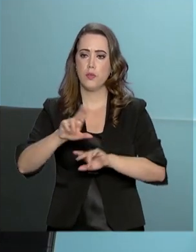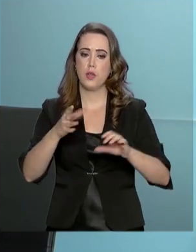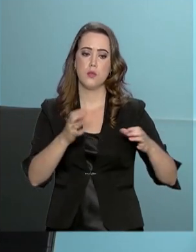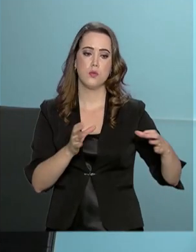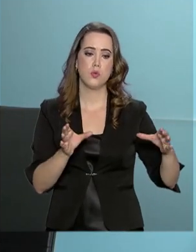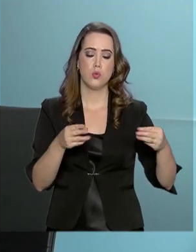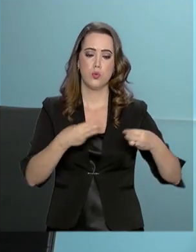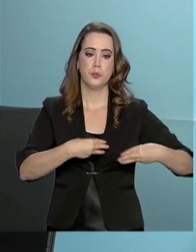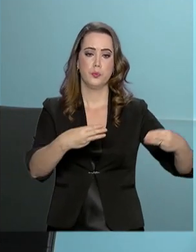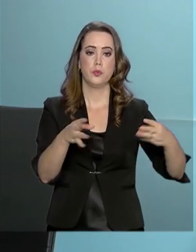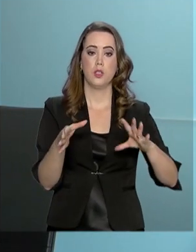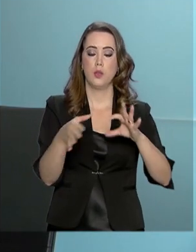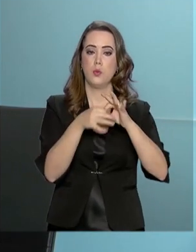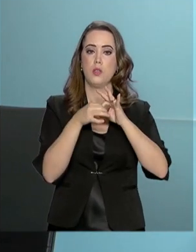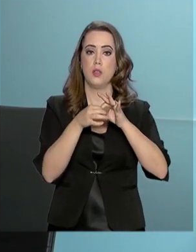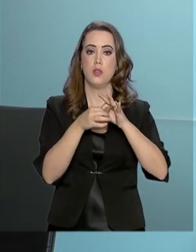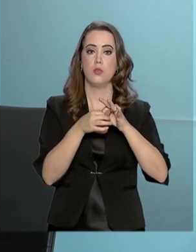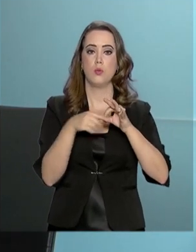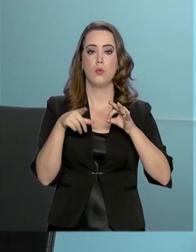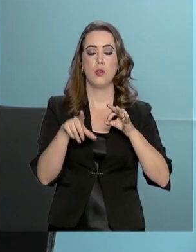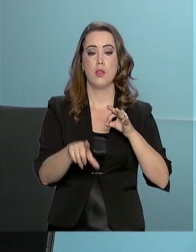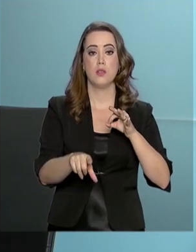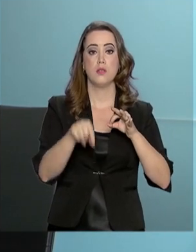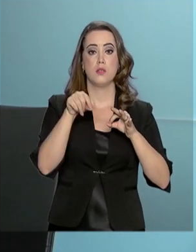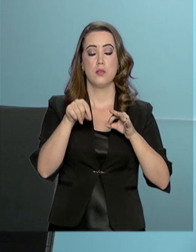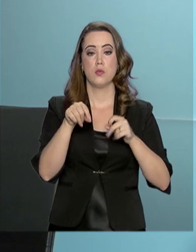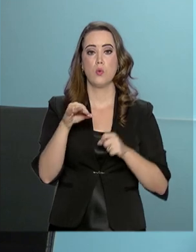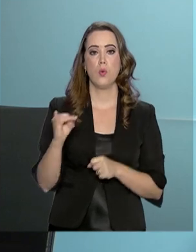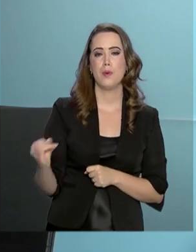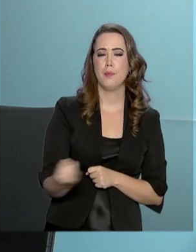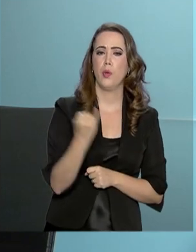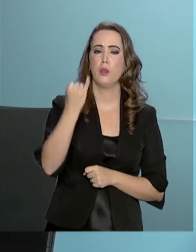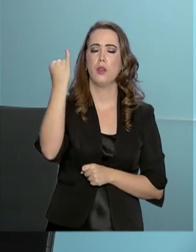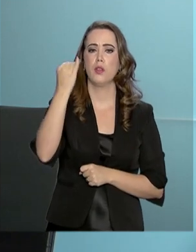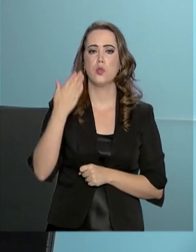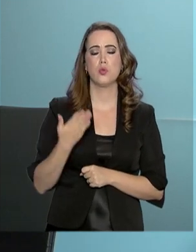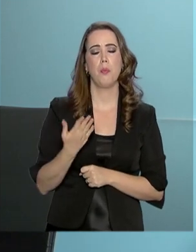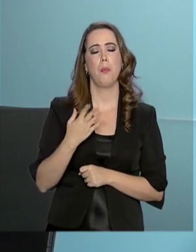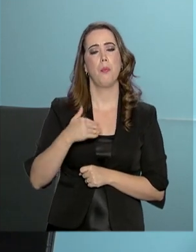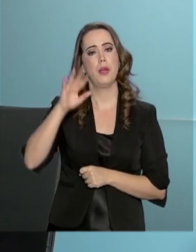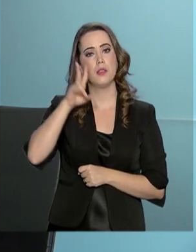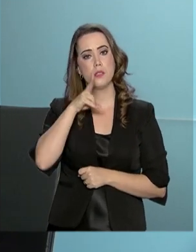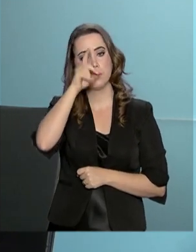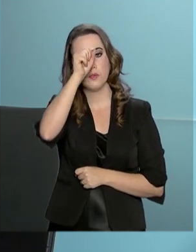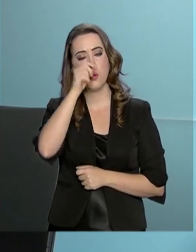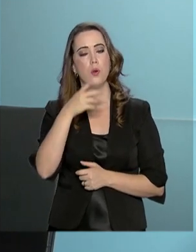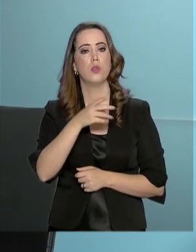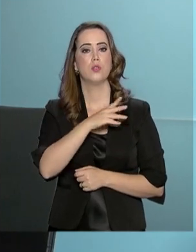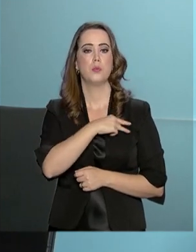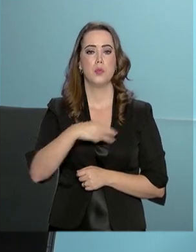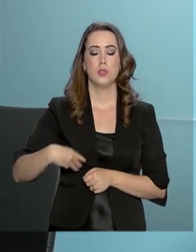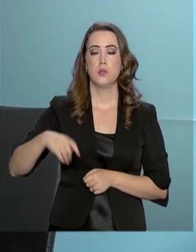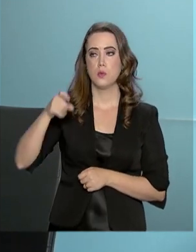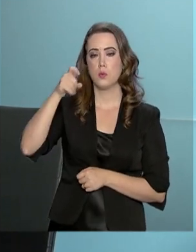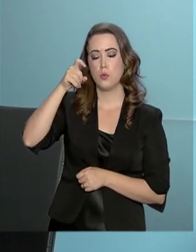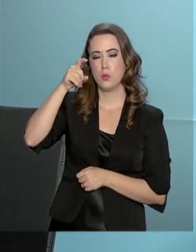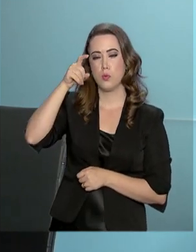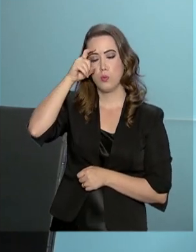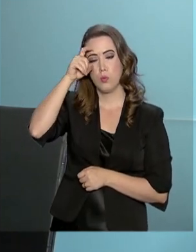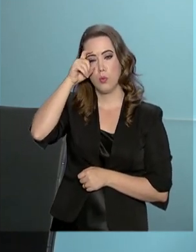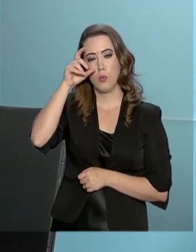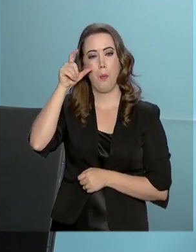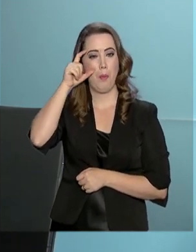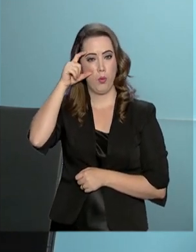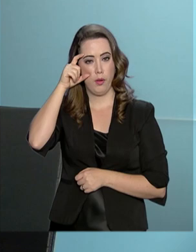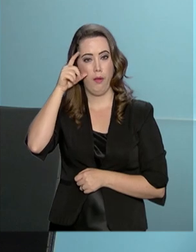maior na decisão. Temos o ministro Paulo Guedes, o ministro Moro, o ministro Roberto, eu. Essas decisões,